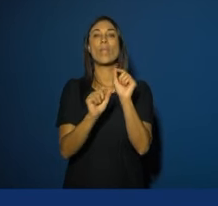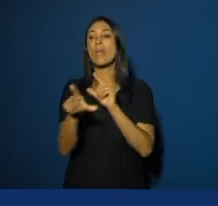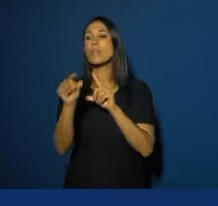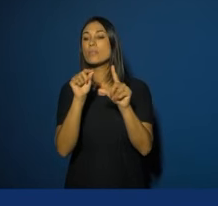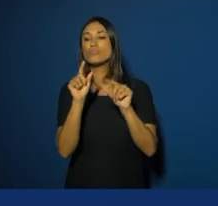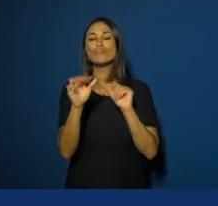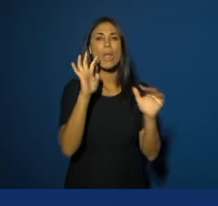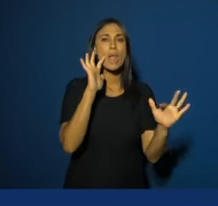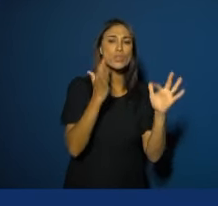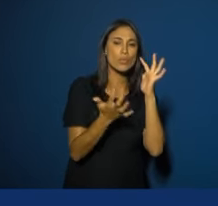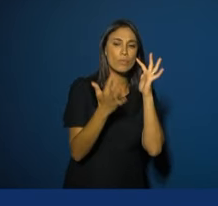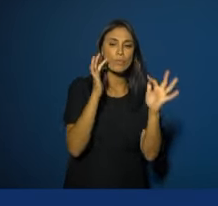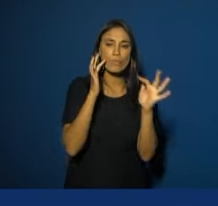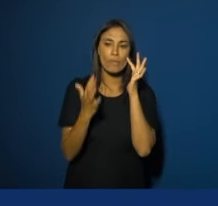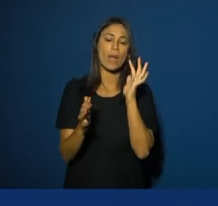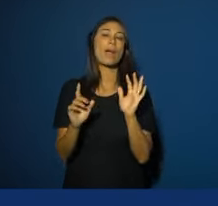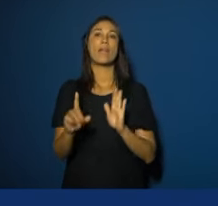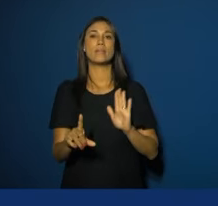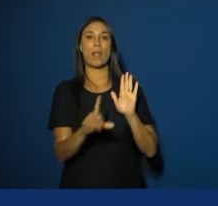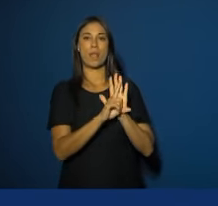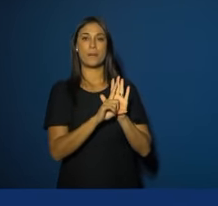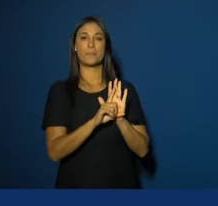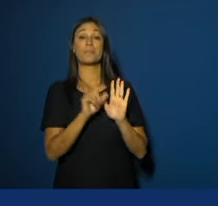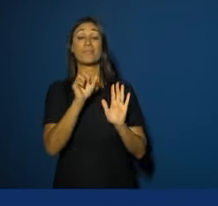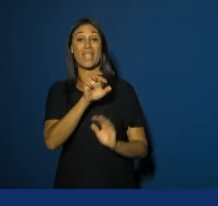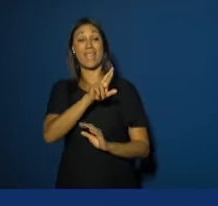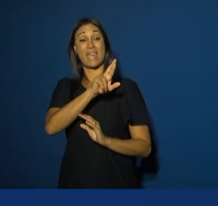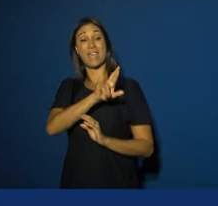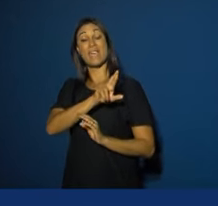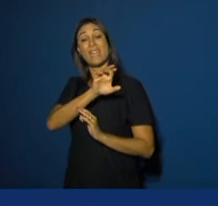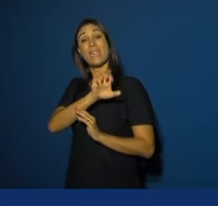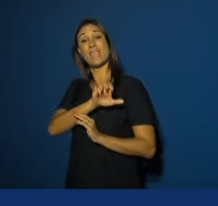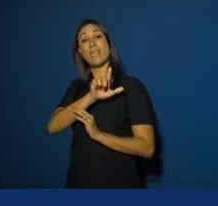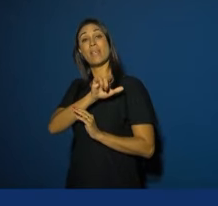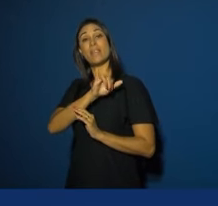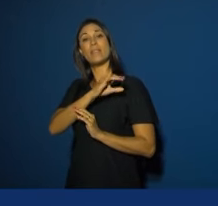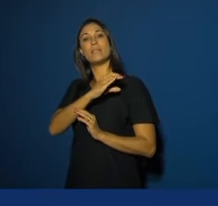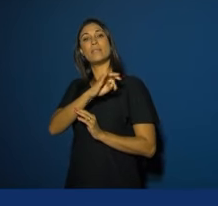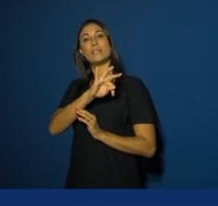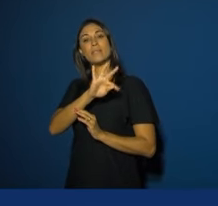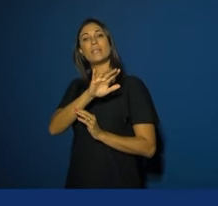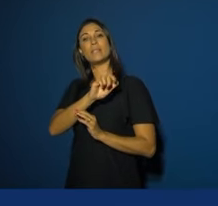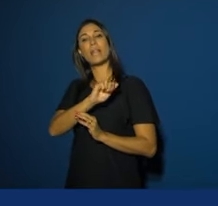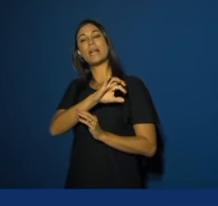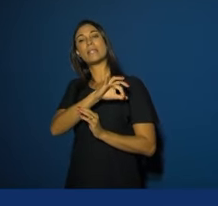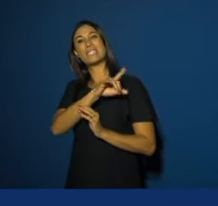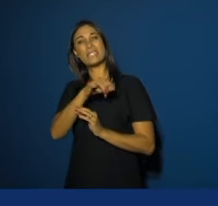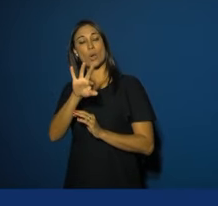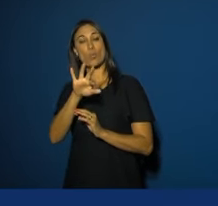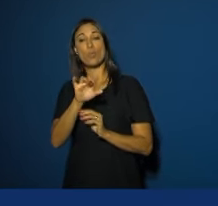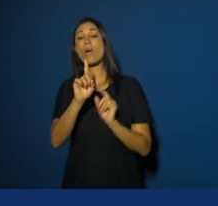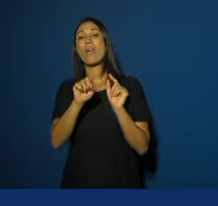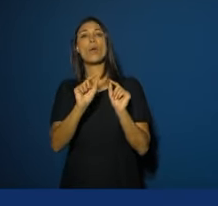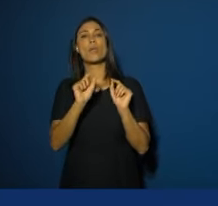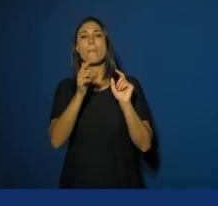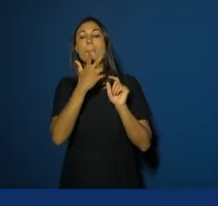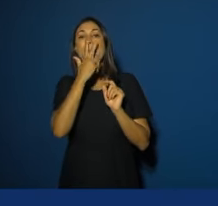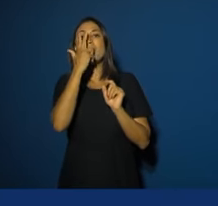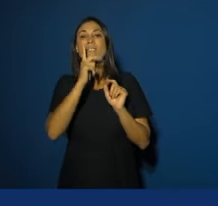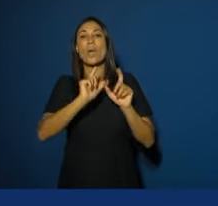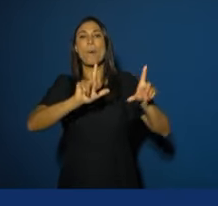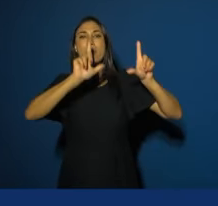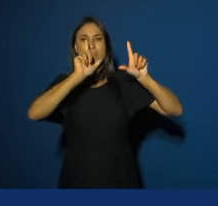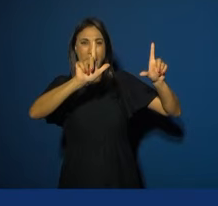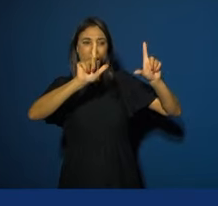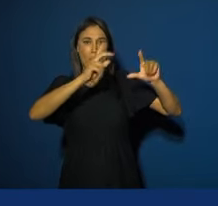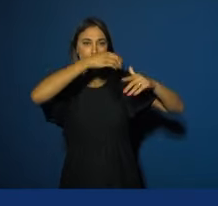alternativos à lei de relicitação relicitação eu chamo lá no ministério dos transportes que ela virou uma placa numa